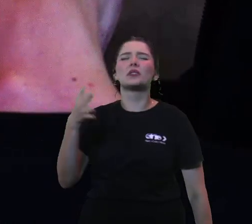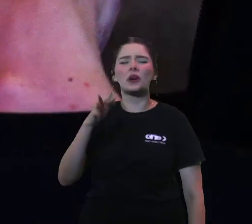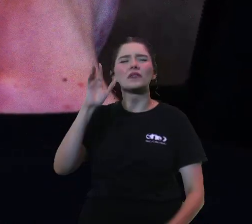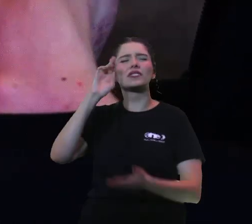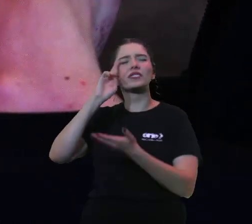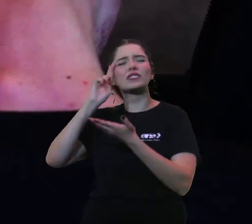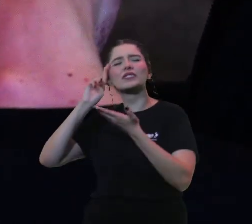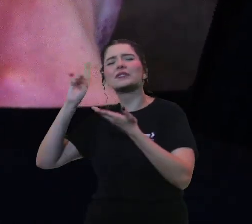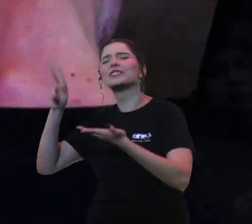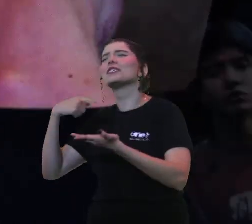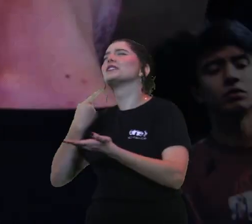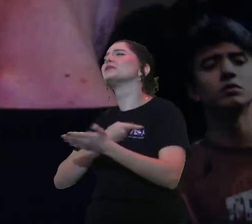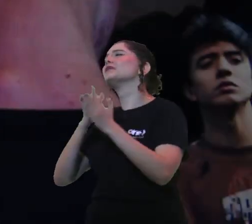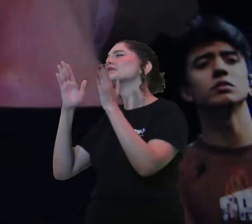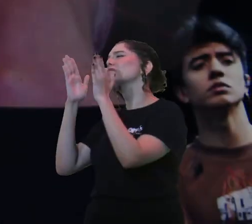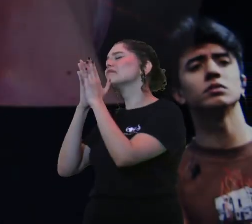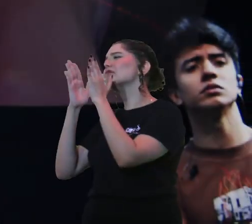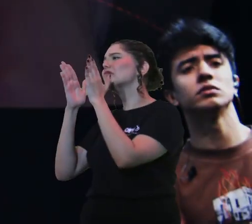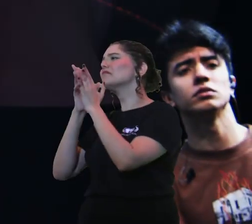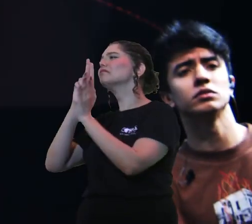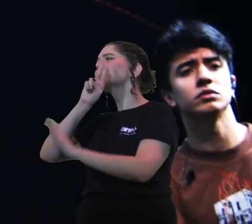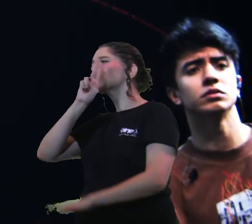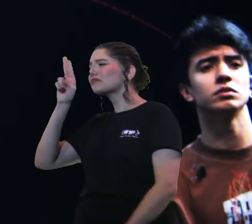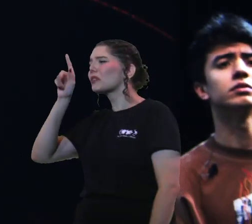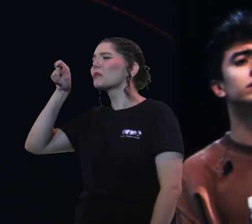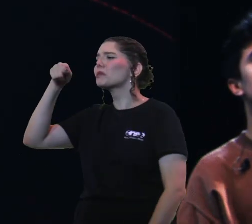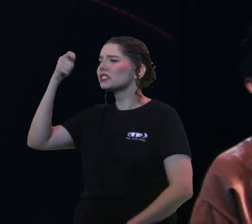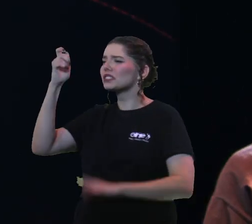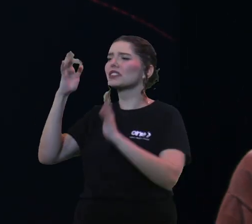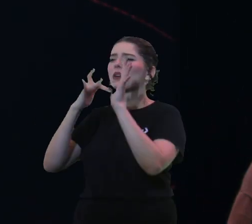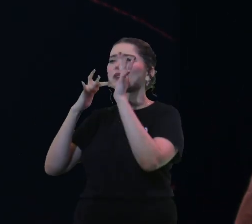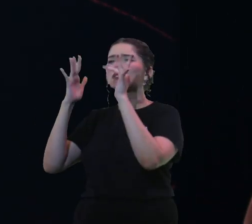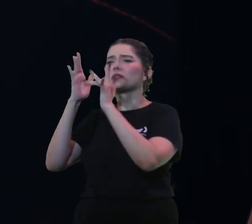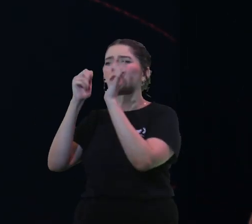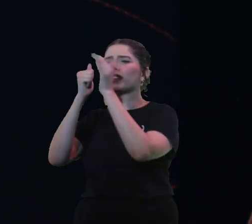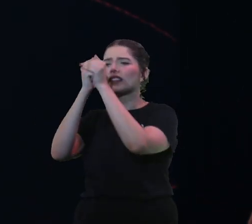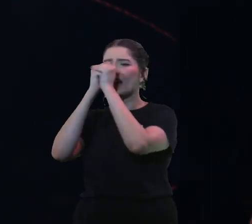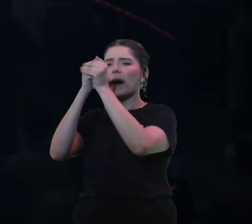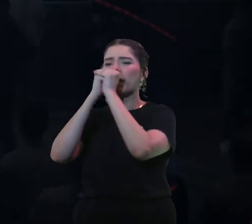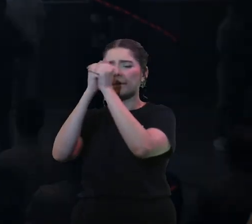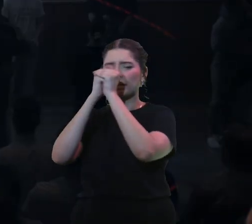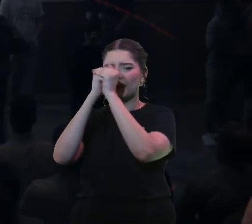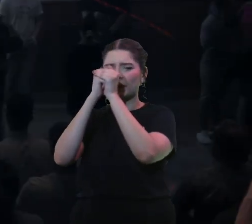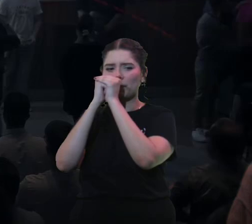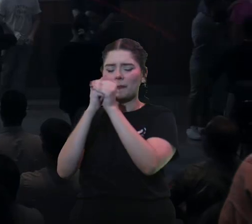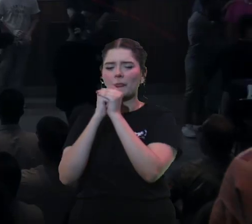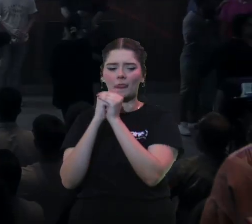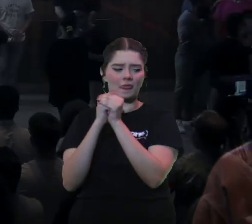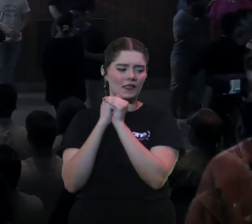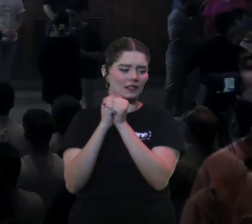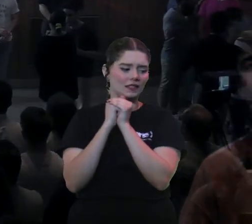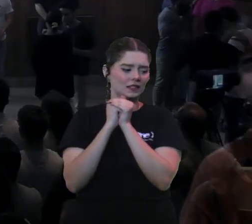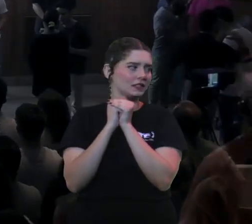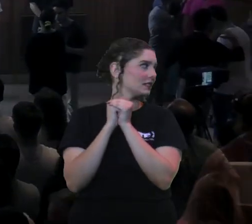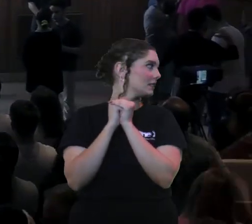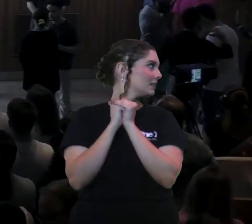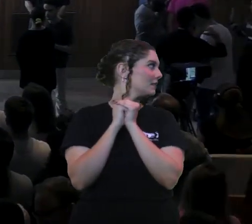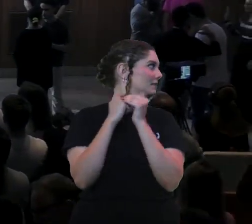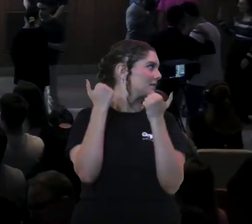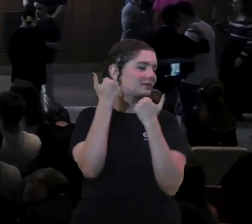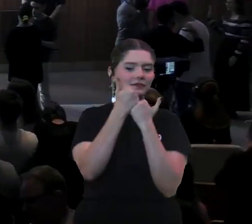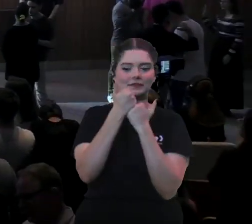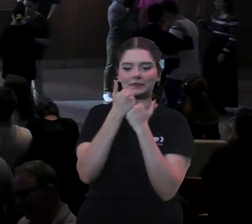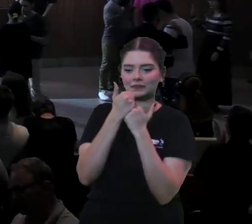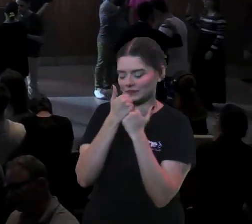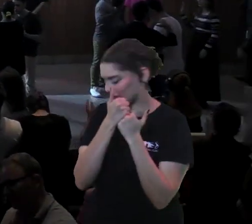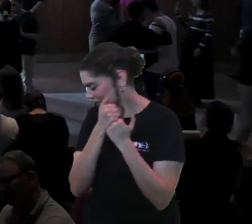favor, Senhor, essa é a nossa oração, Deus, no nome de Jesus. Amém, amém e amém. Senhor,